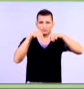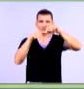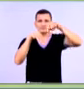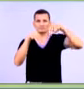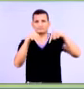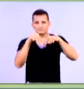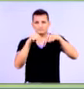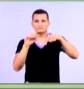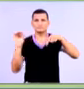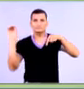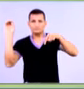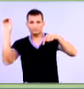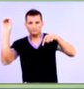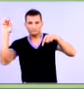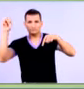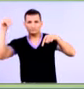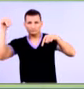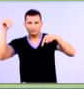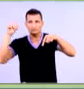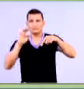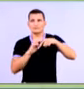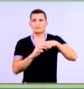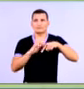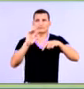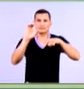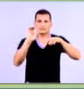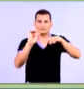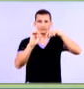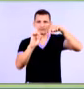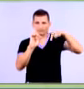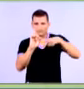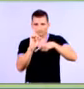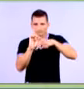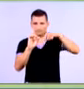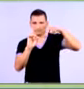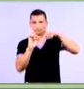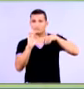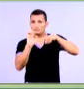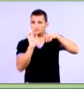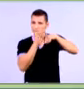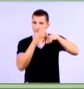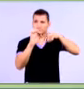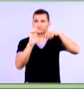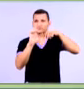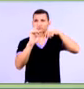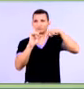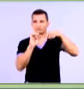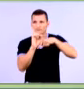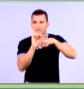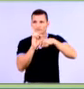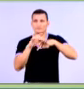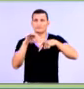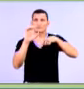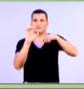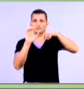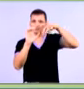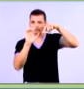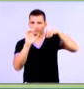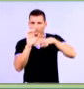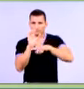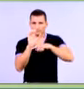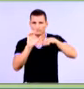visito o M. Passei do lado esquerdo do D, visito o D. Passei do lado esquerdo do C,